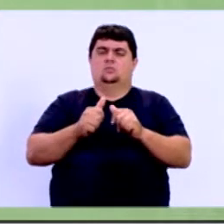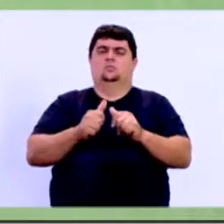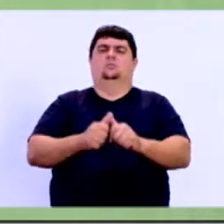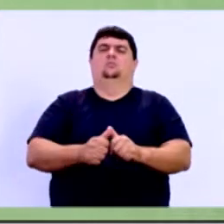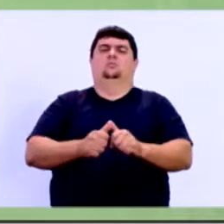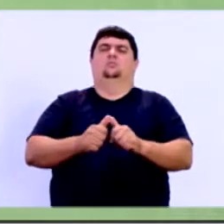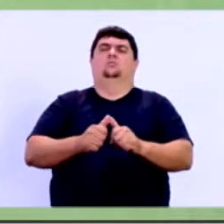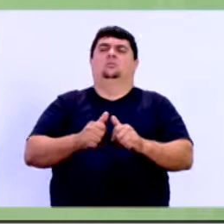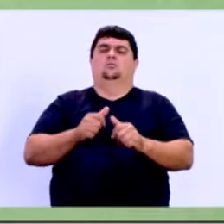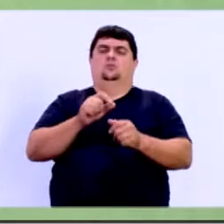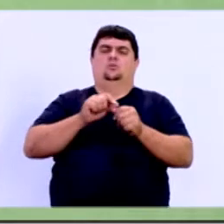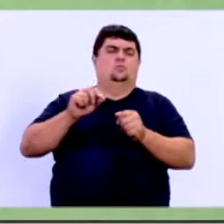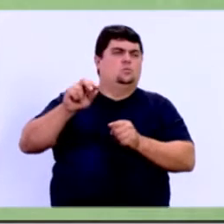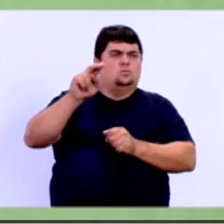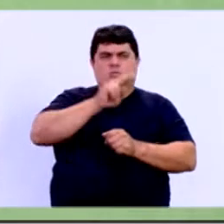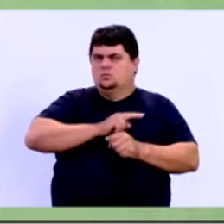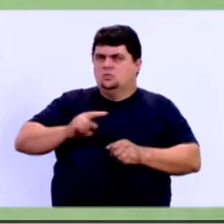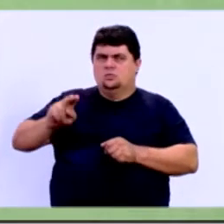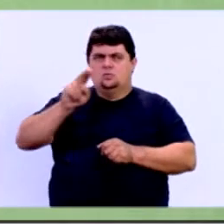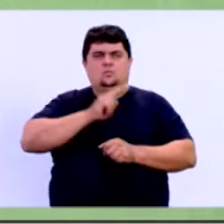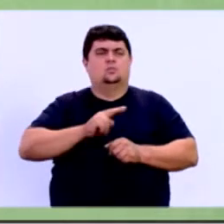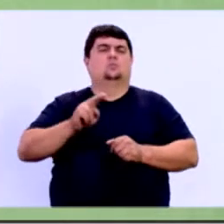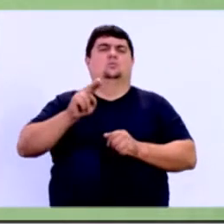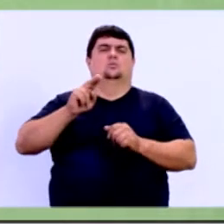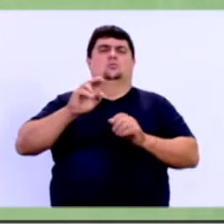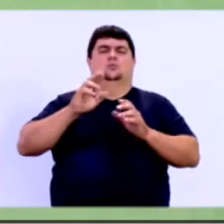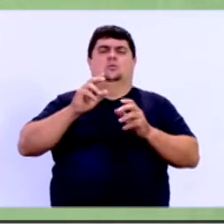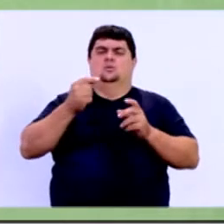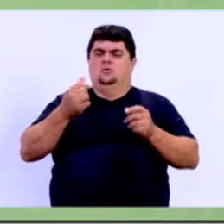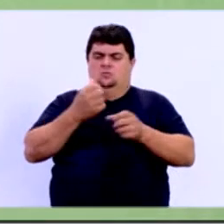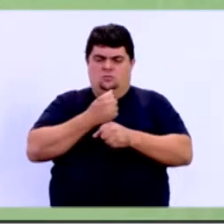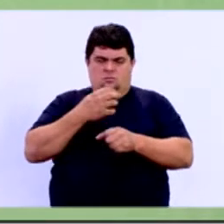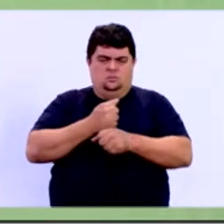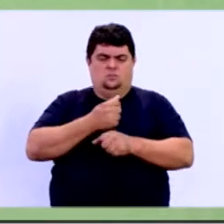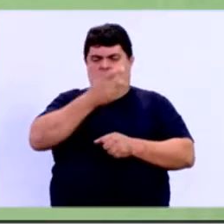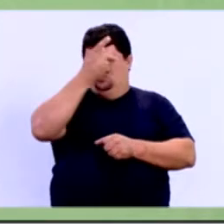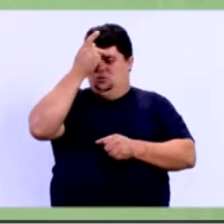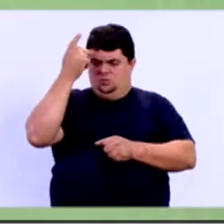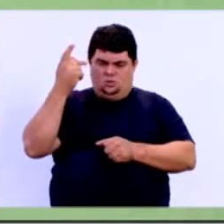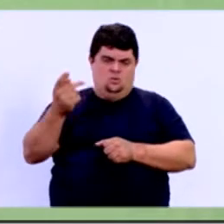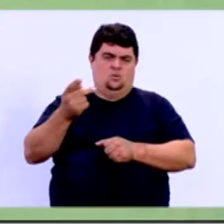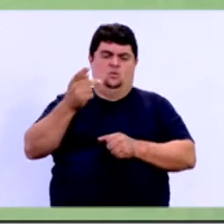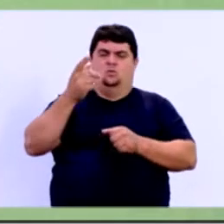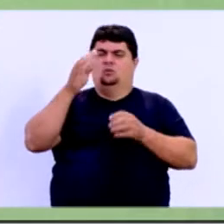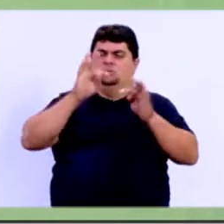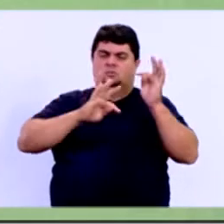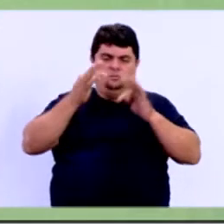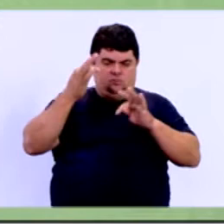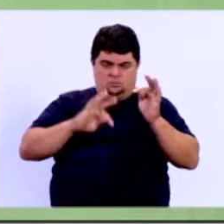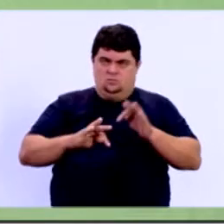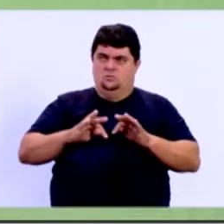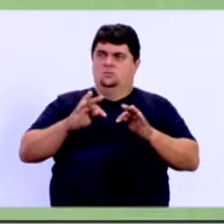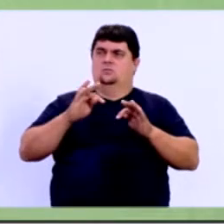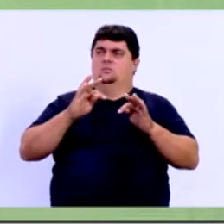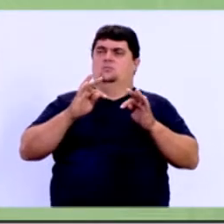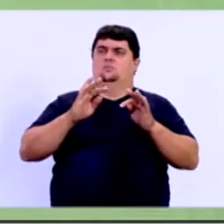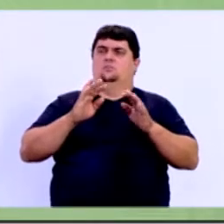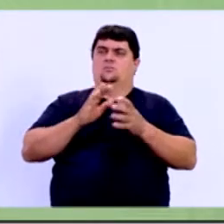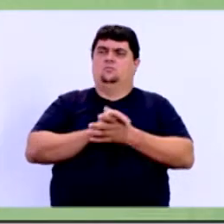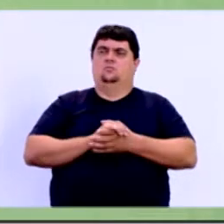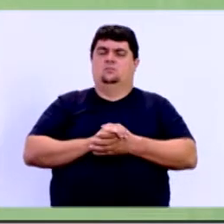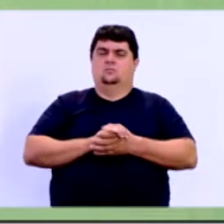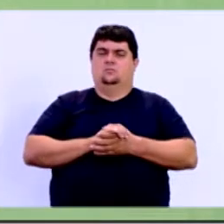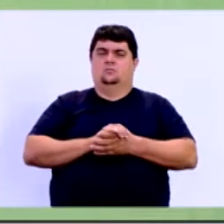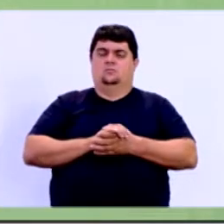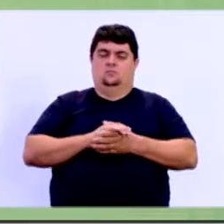os recursos, seja ele recurso financeiro, seja ele recurso humano, seja ele recurso tecnológico, né, claro,